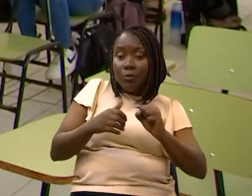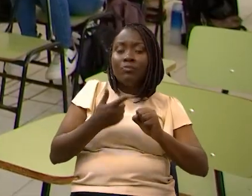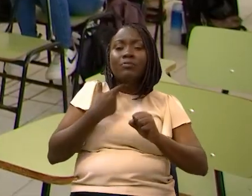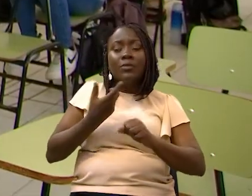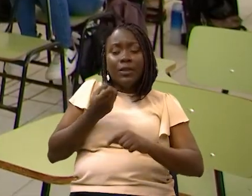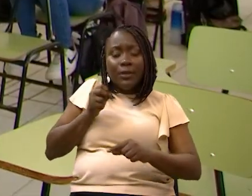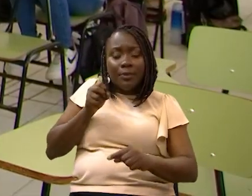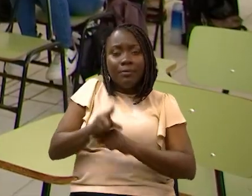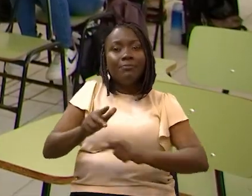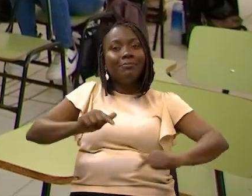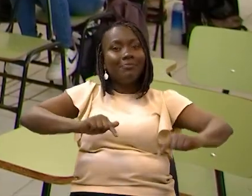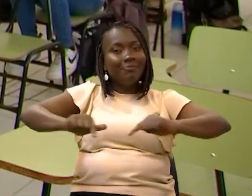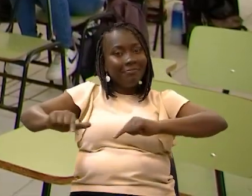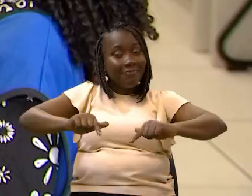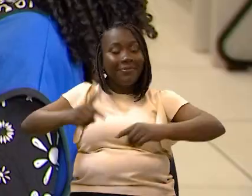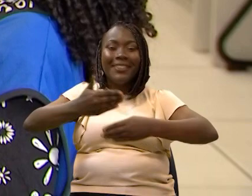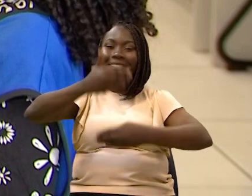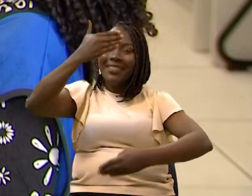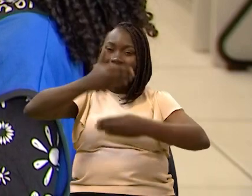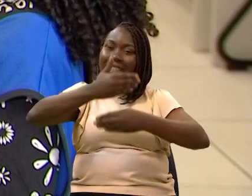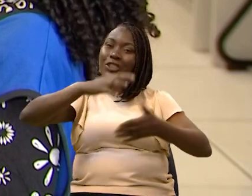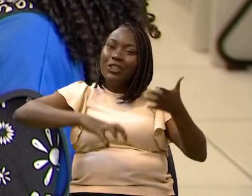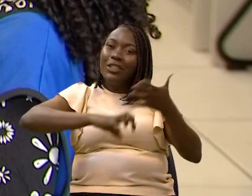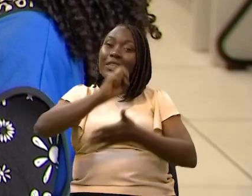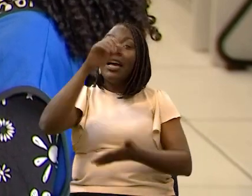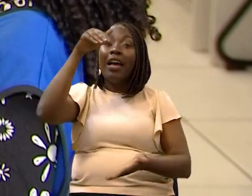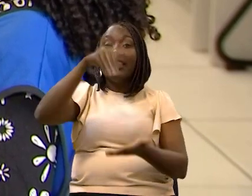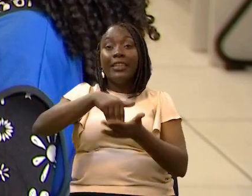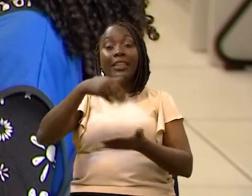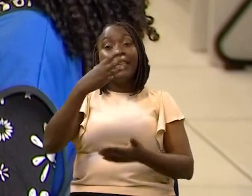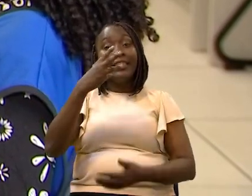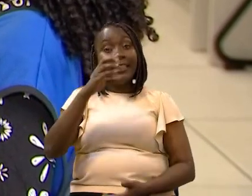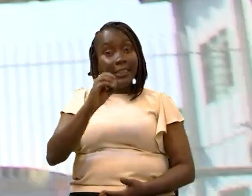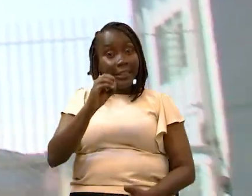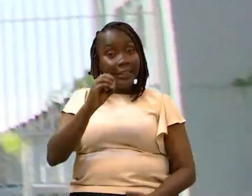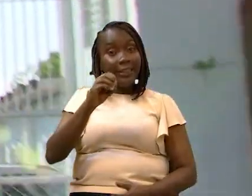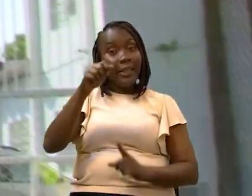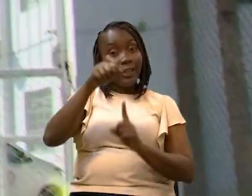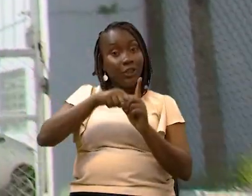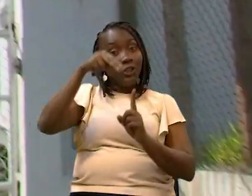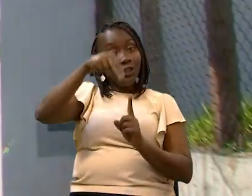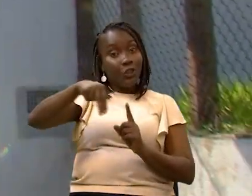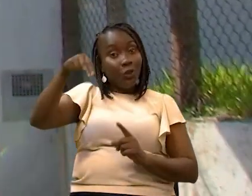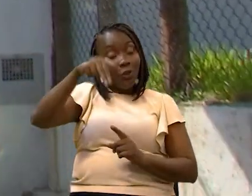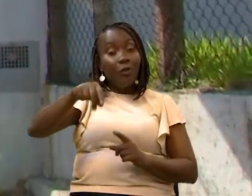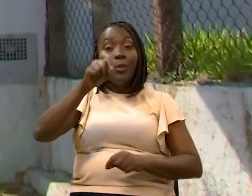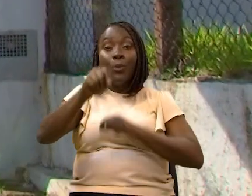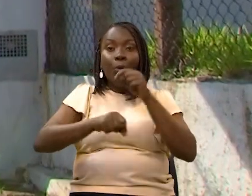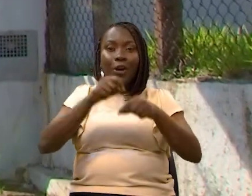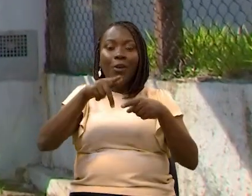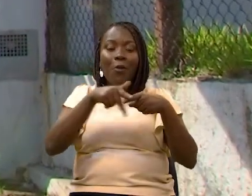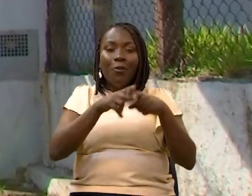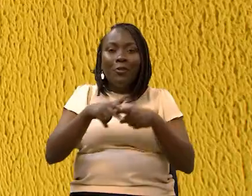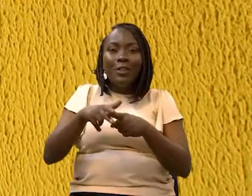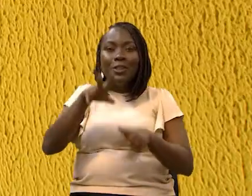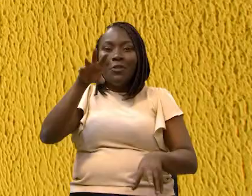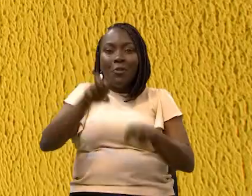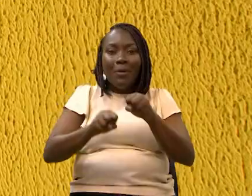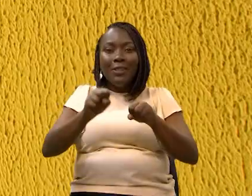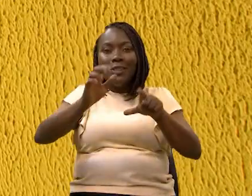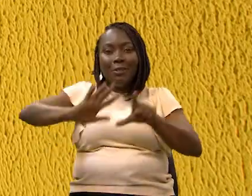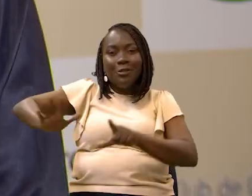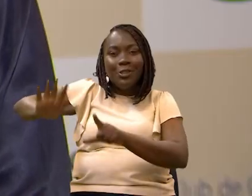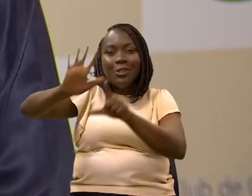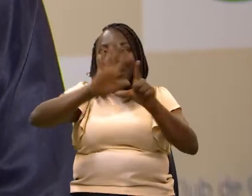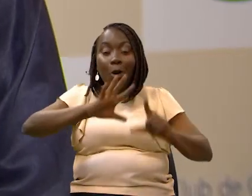de trabalho. Estão abertas as inscrições até 30 de novembro para a Oficina de Formação Geral para o Mundo do